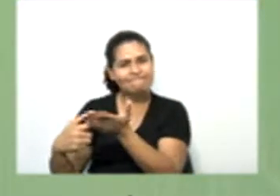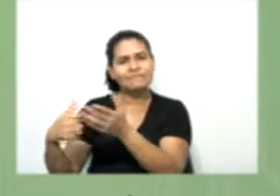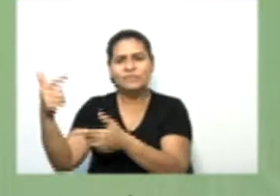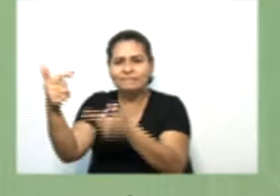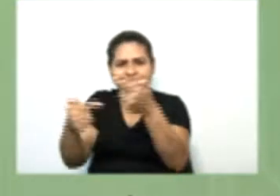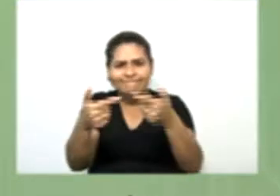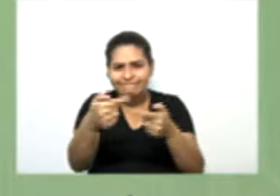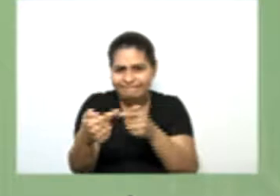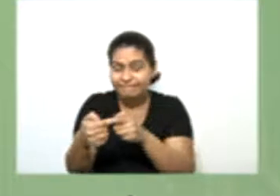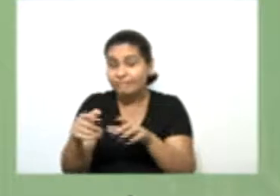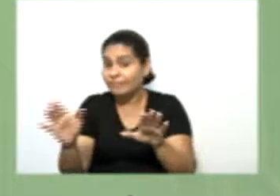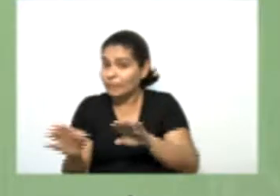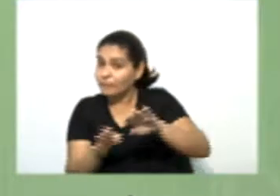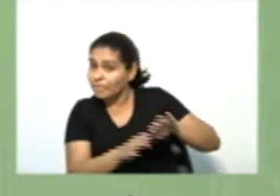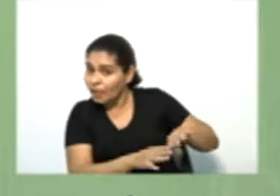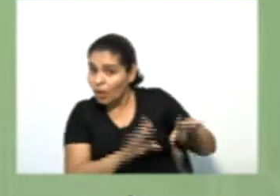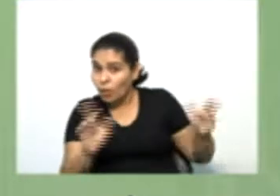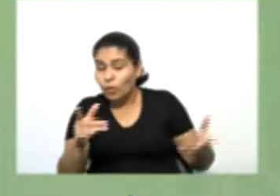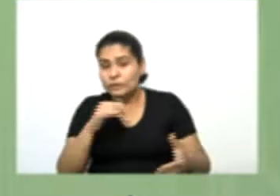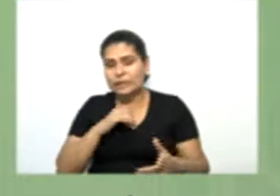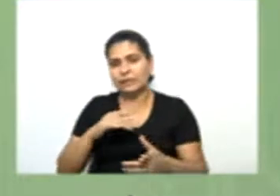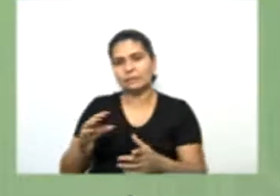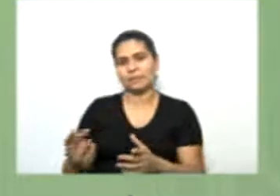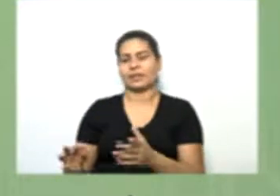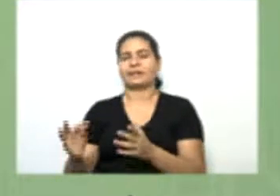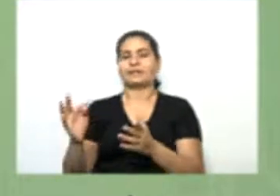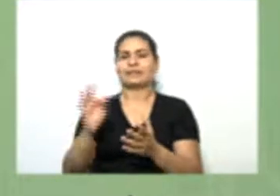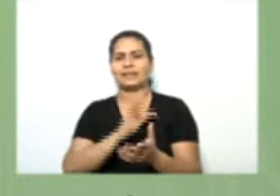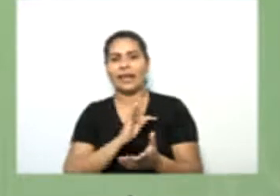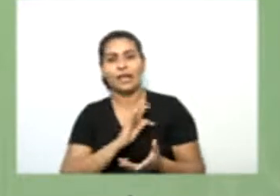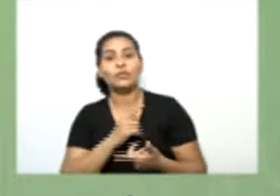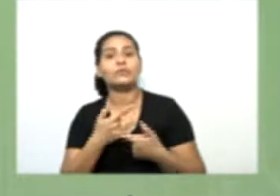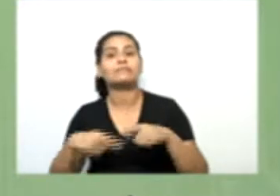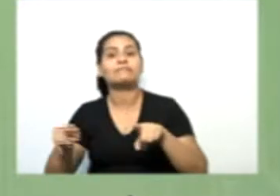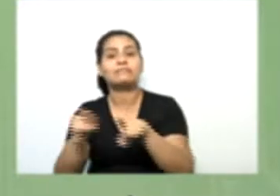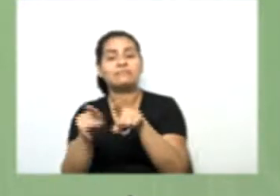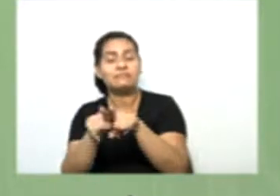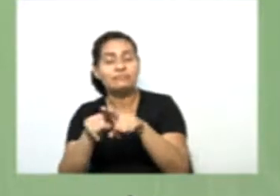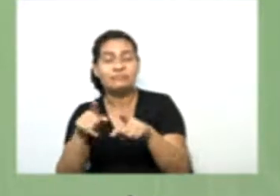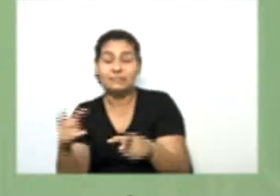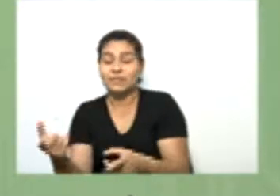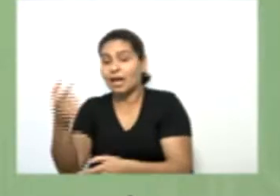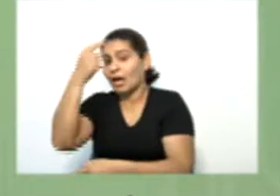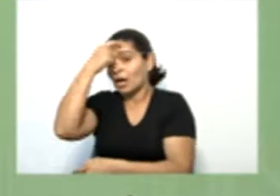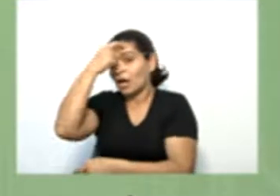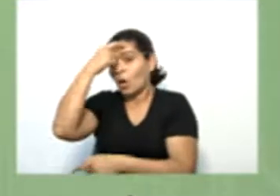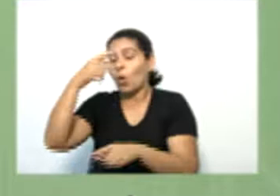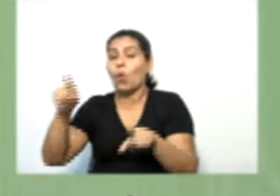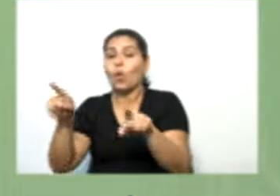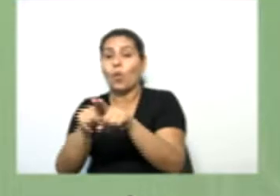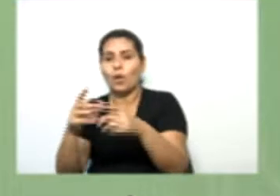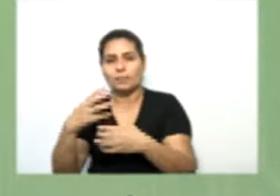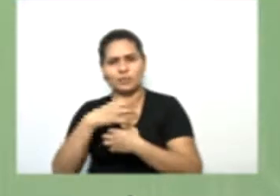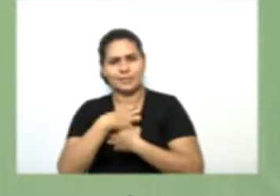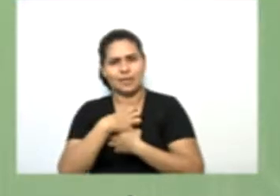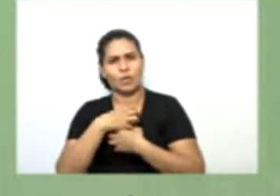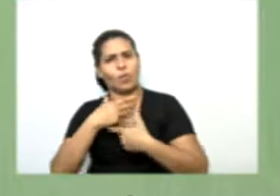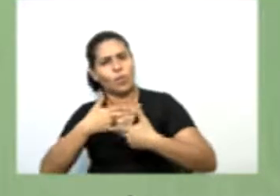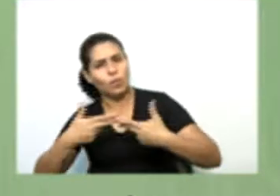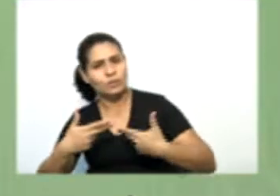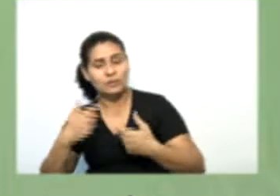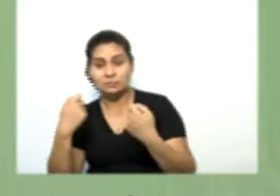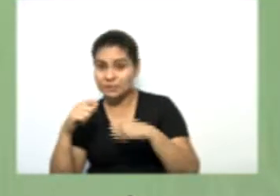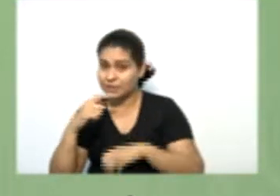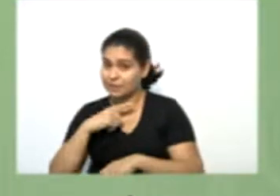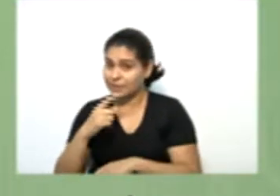certo? Olha, portanto, os impasses técnicos são superados pela razão e a racionalidade, a fim de obter